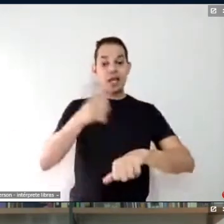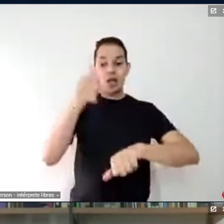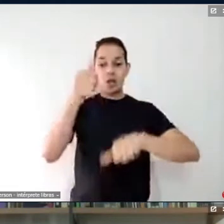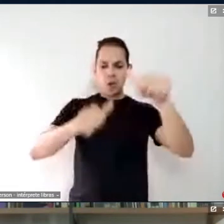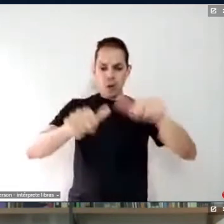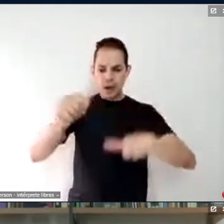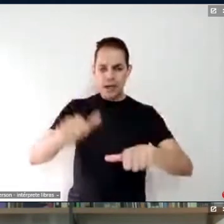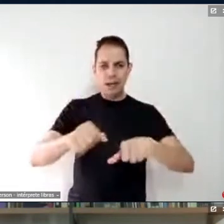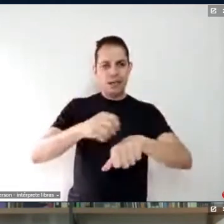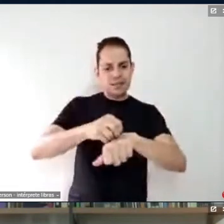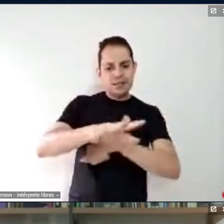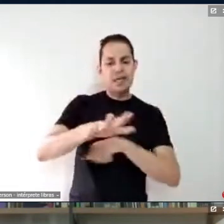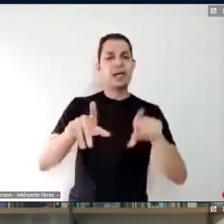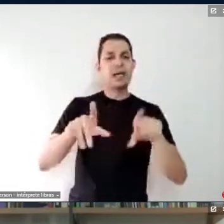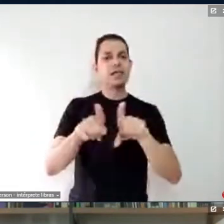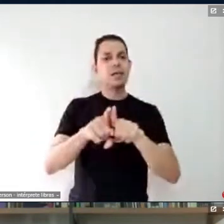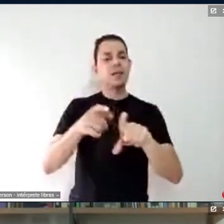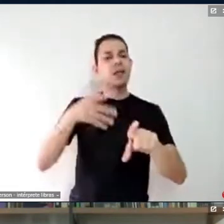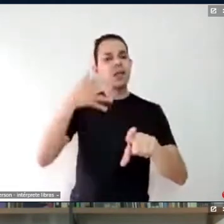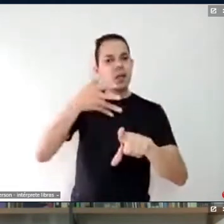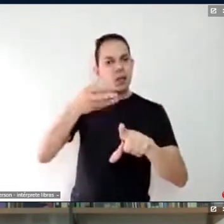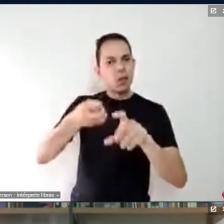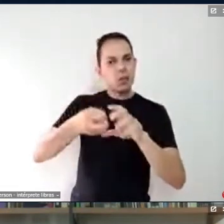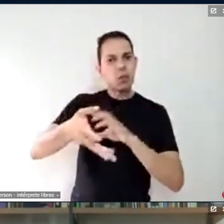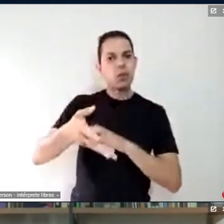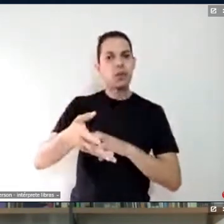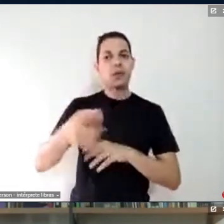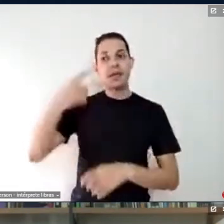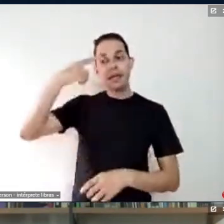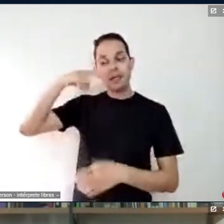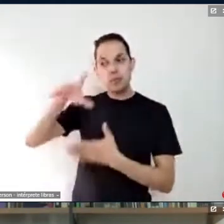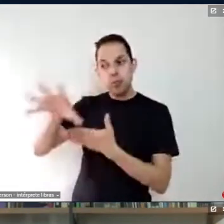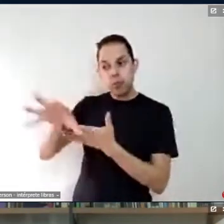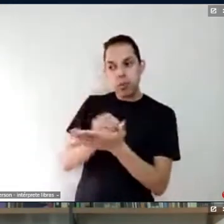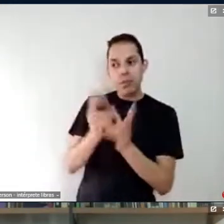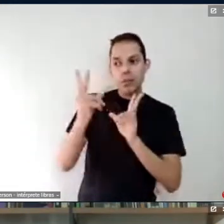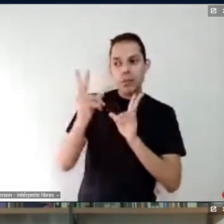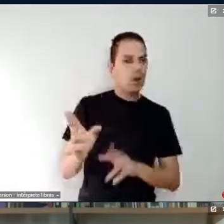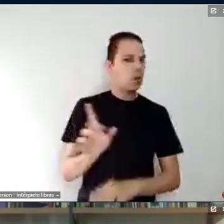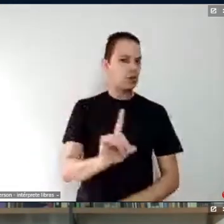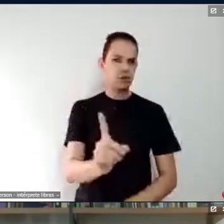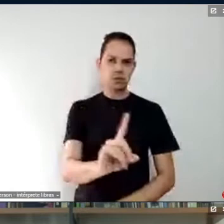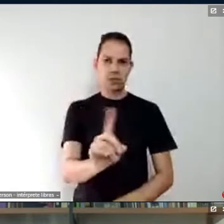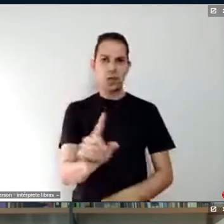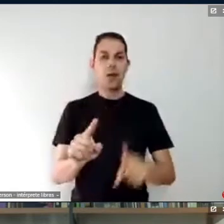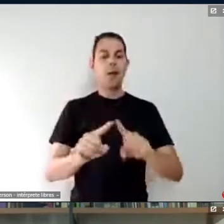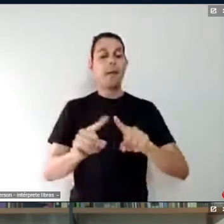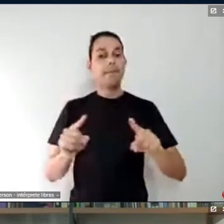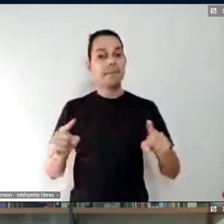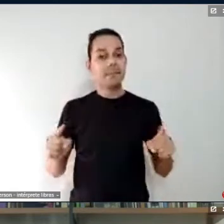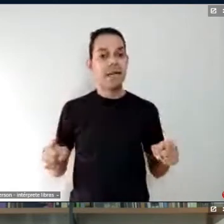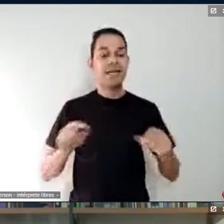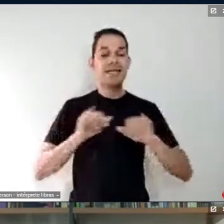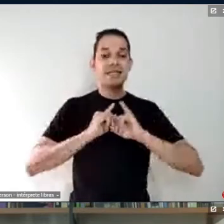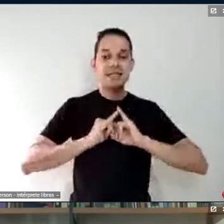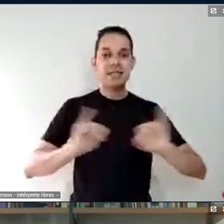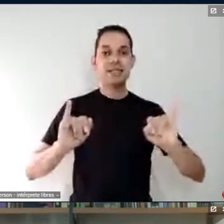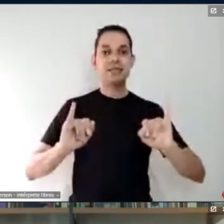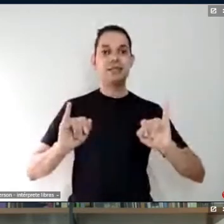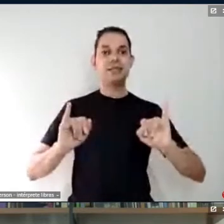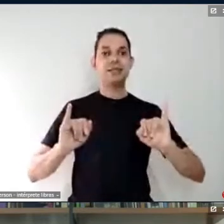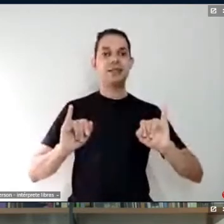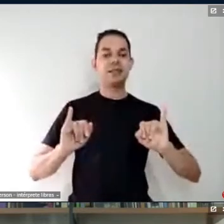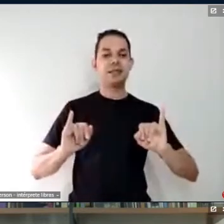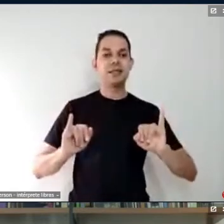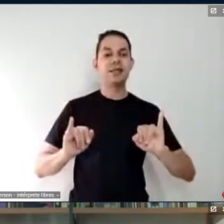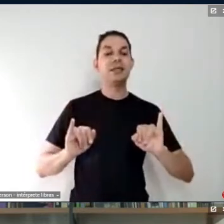obviamente que não vou me repetir nas palavras da professora Silvana Guiar, mas quero dizer que você tem que